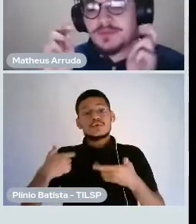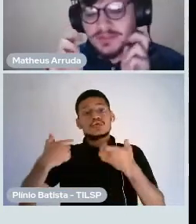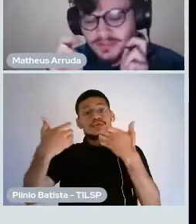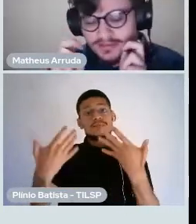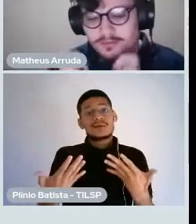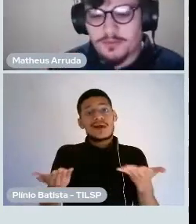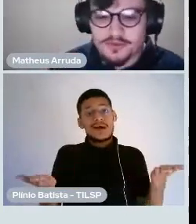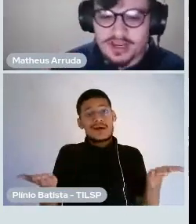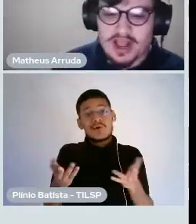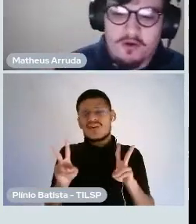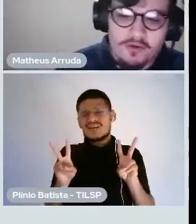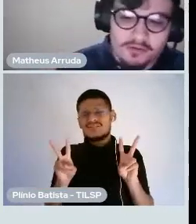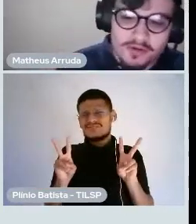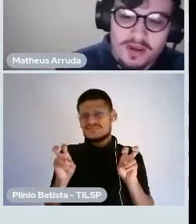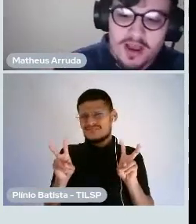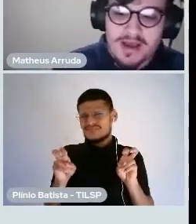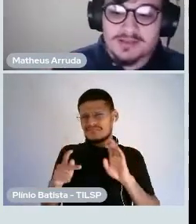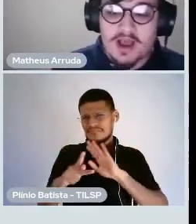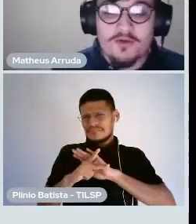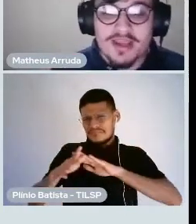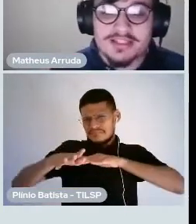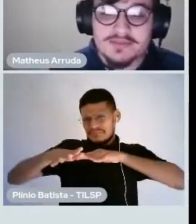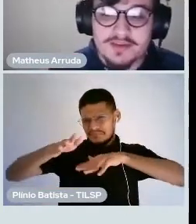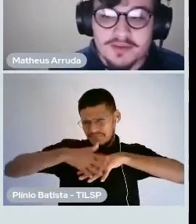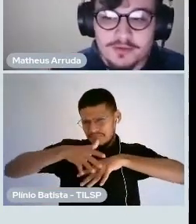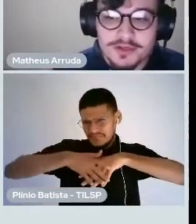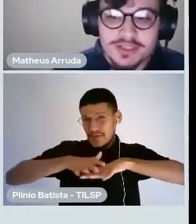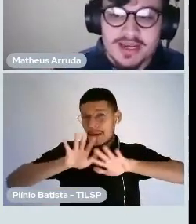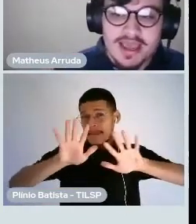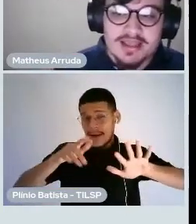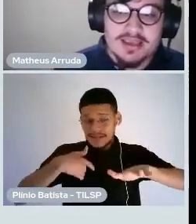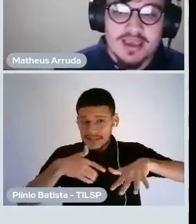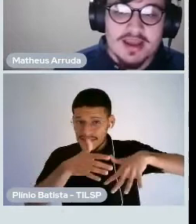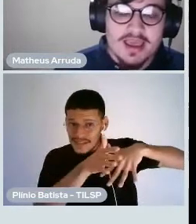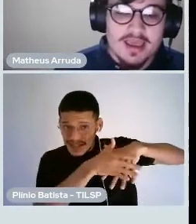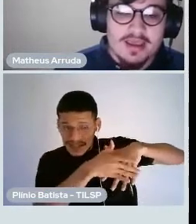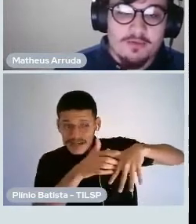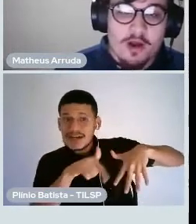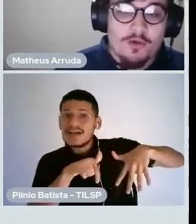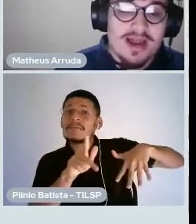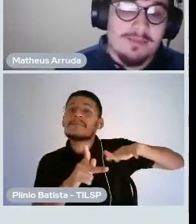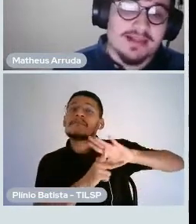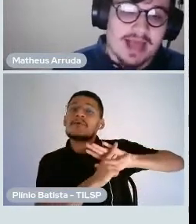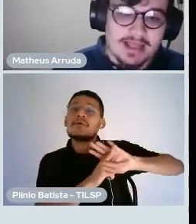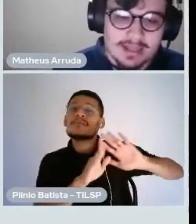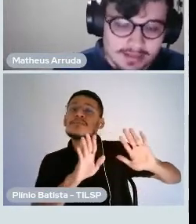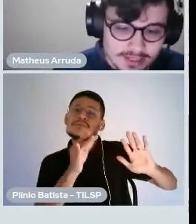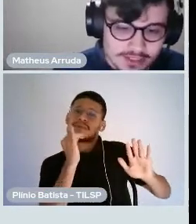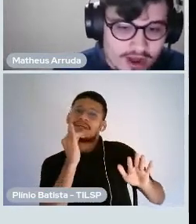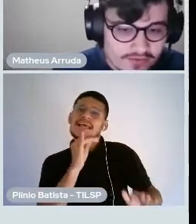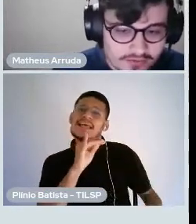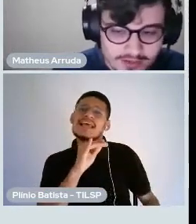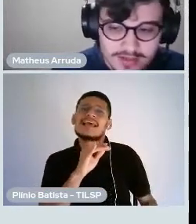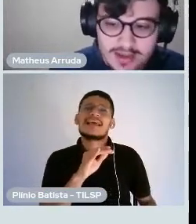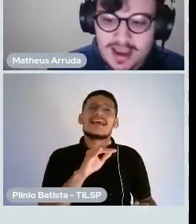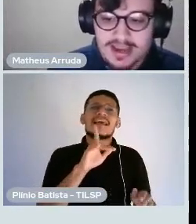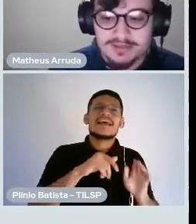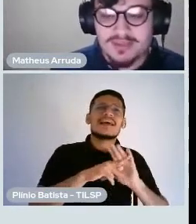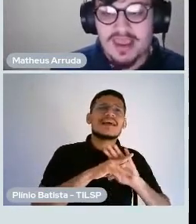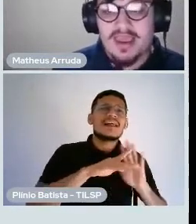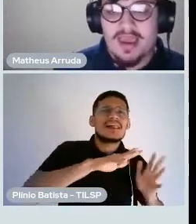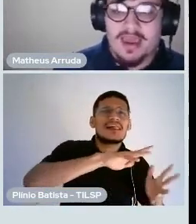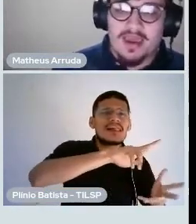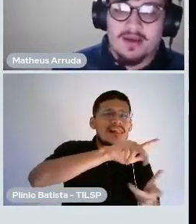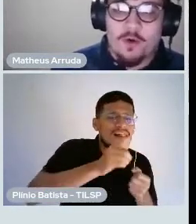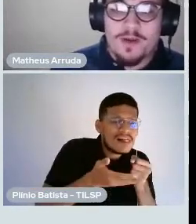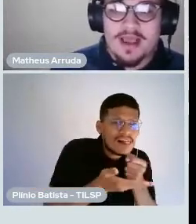entre aspas, né? Um pouco de cálculo, mas o cálculo que a gente vai ver hoje ele é um cálculo elementar, tá? Dentro da geografia. A gente